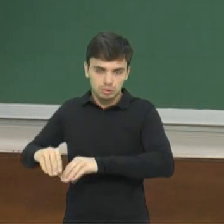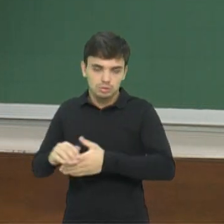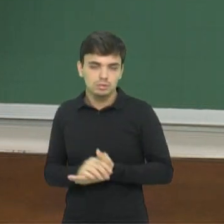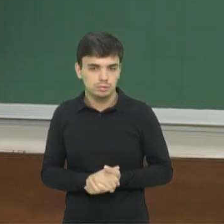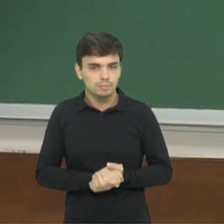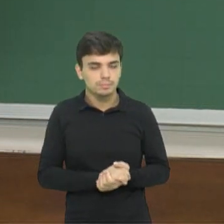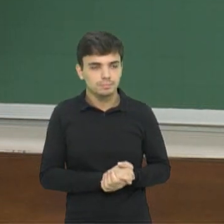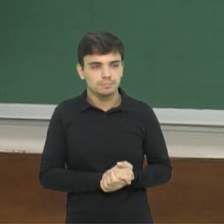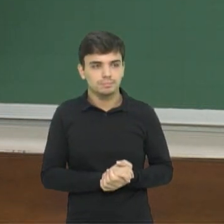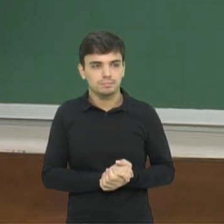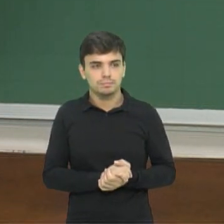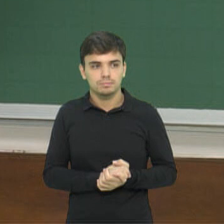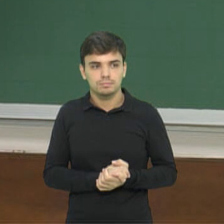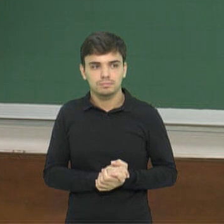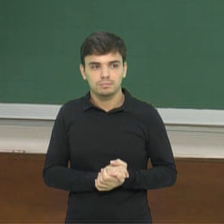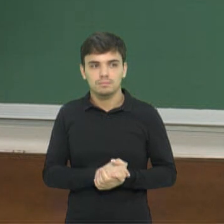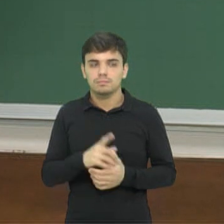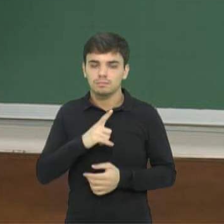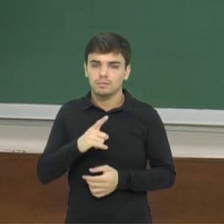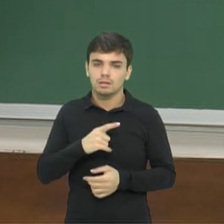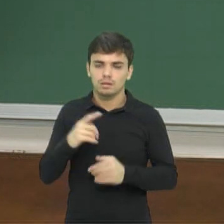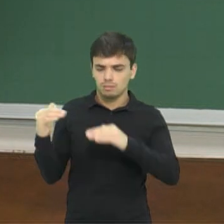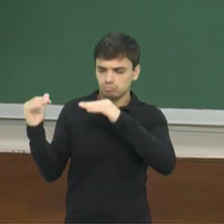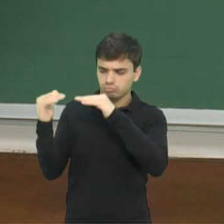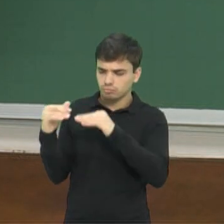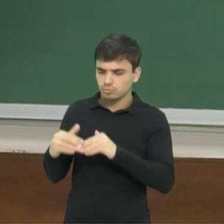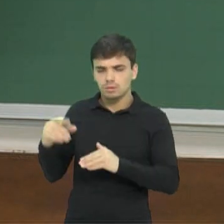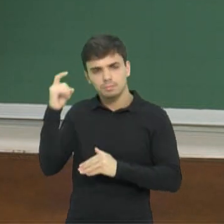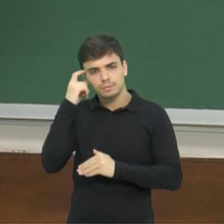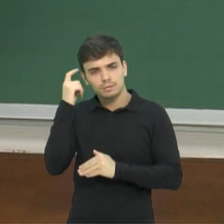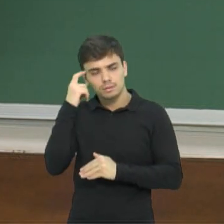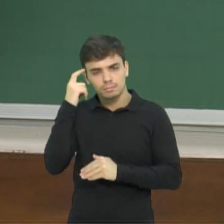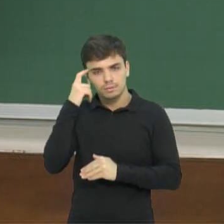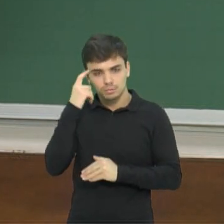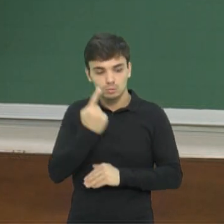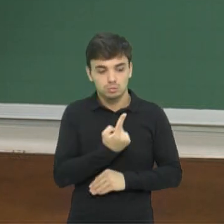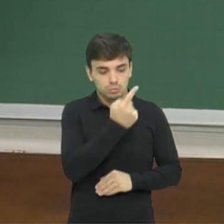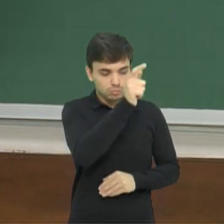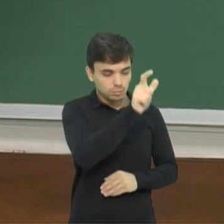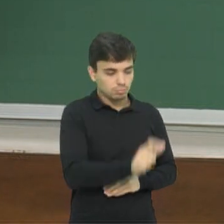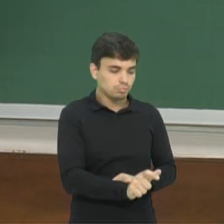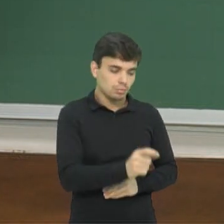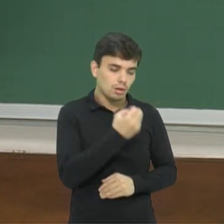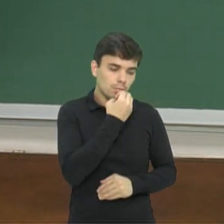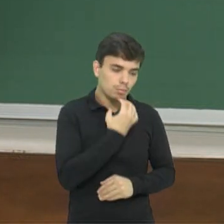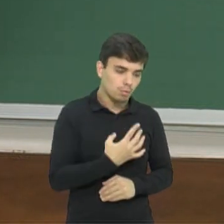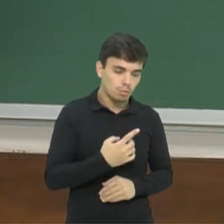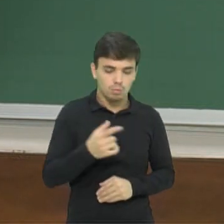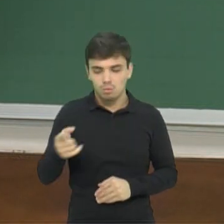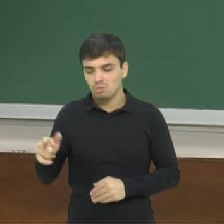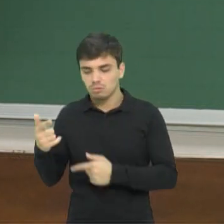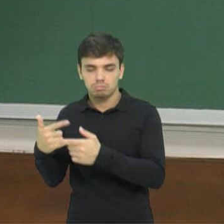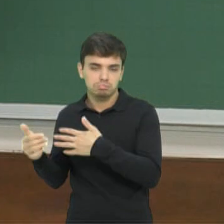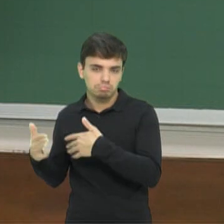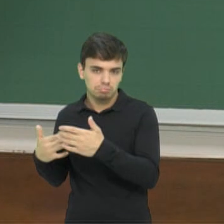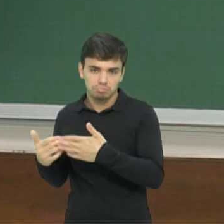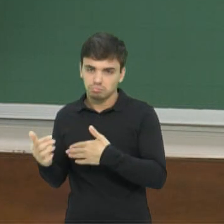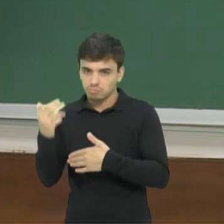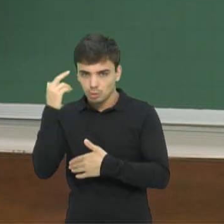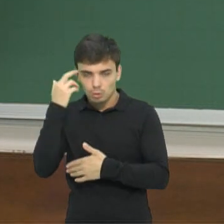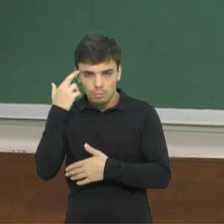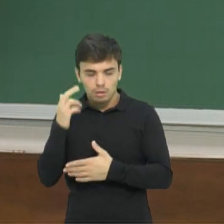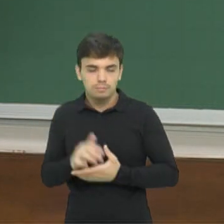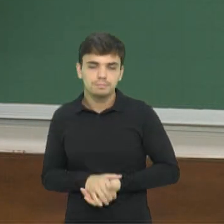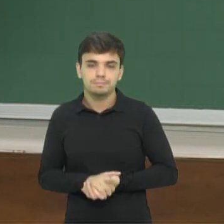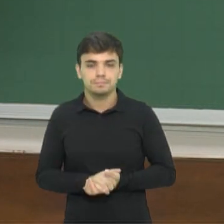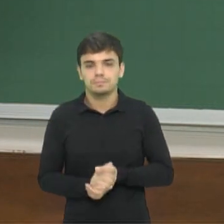epifitismo seguem a mesma lógica do inquilinismo aqui, né? Uma espécie é beneficiada e a outra não faz diferença nenhuma. Então